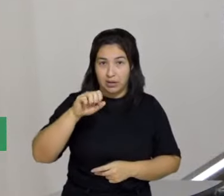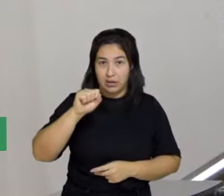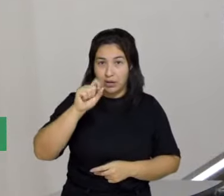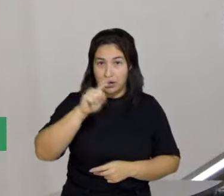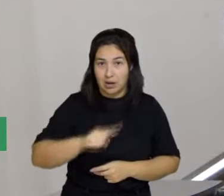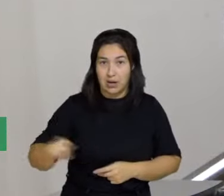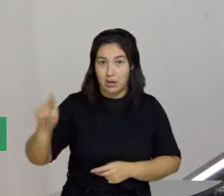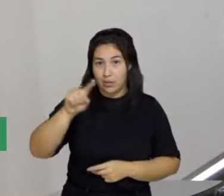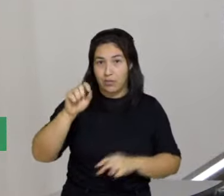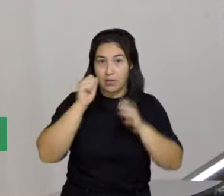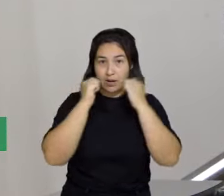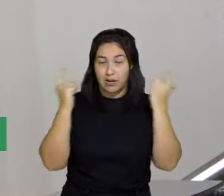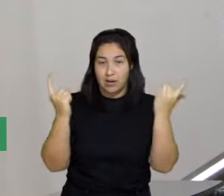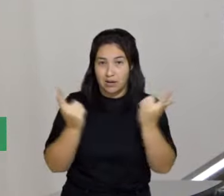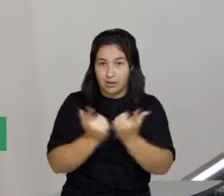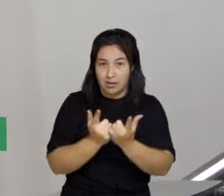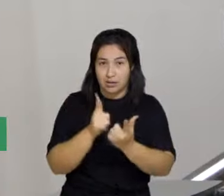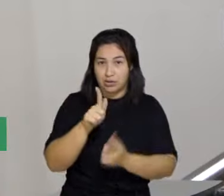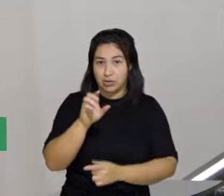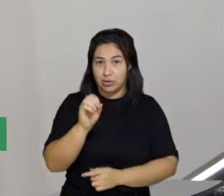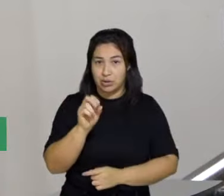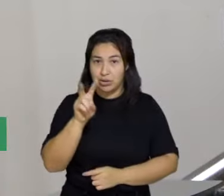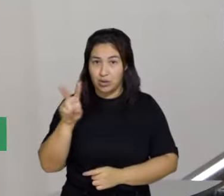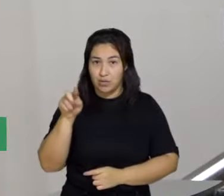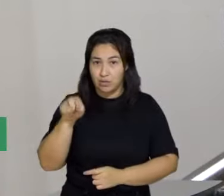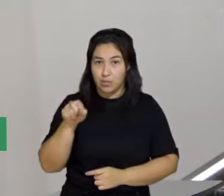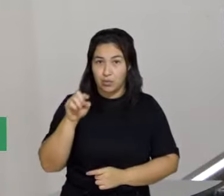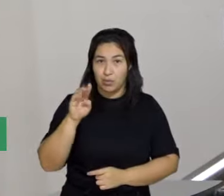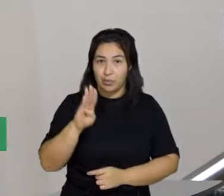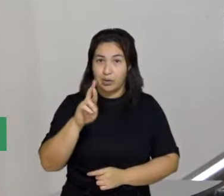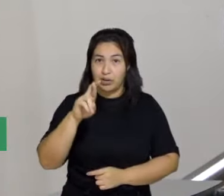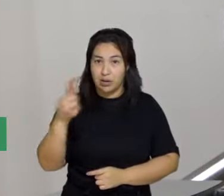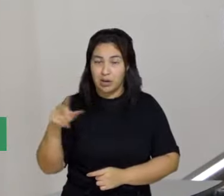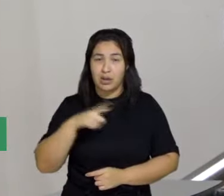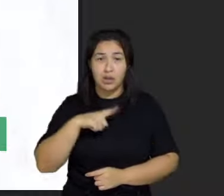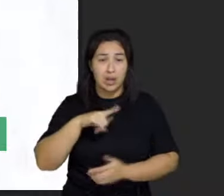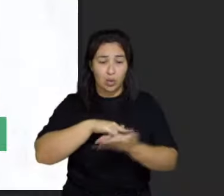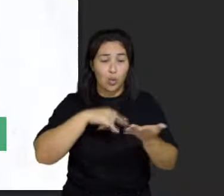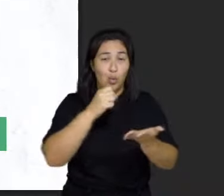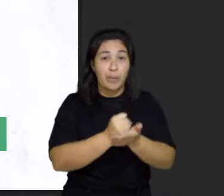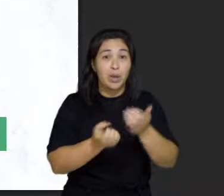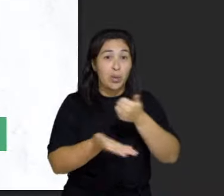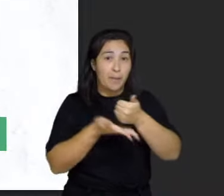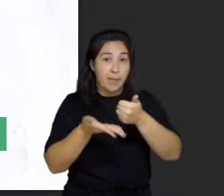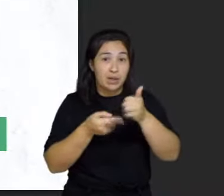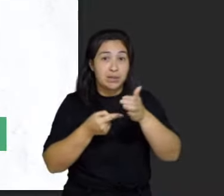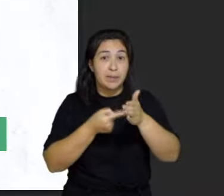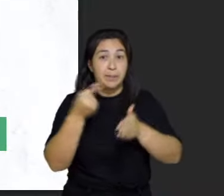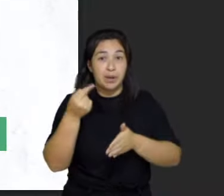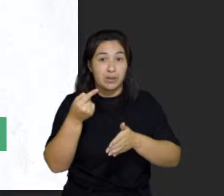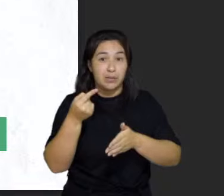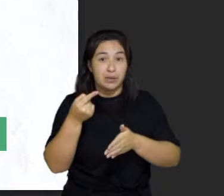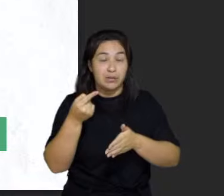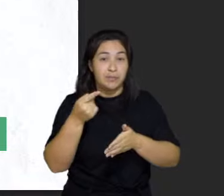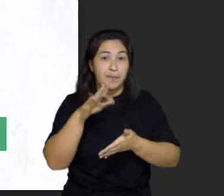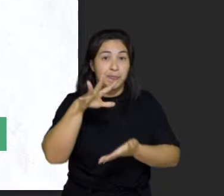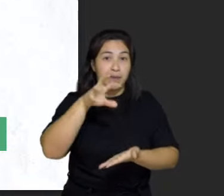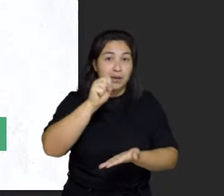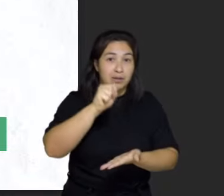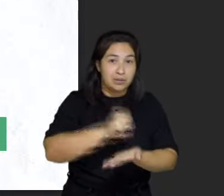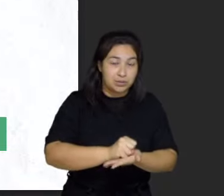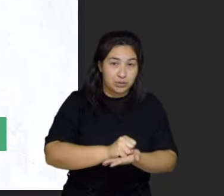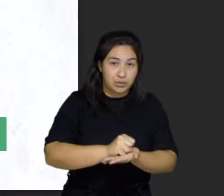clp@alesc.sc.gov.br, acompanhada de documentos básicos. Primeiro, o registro dos atos constitutivos da